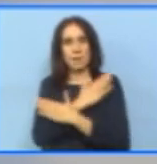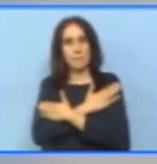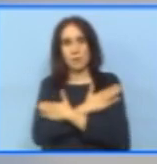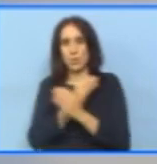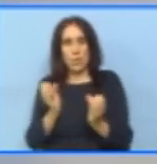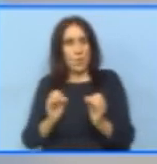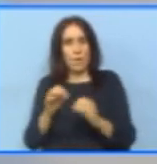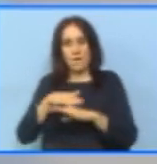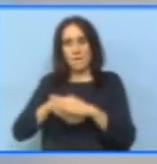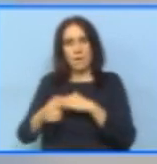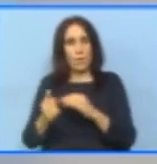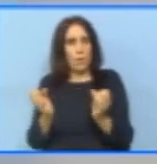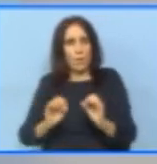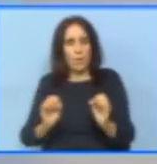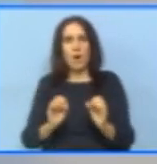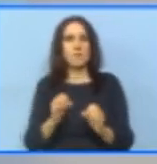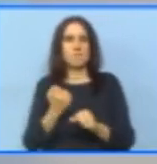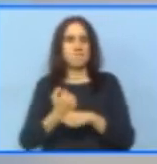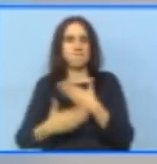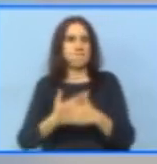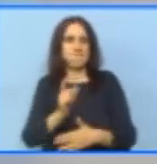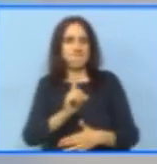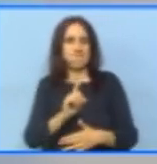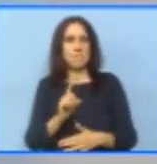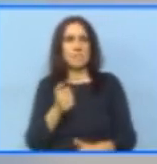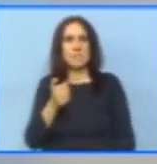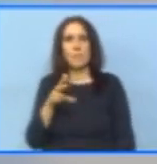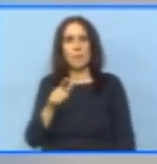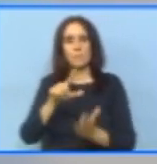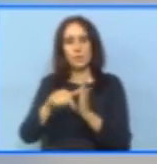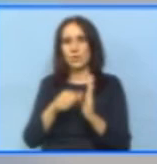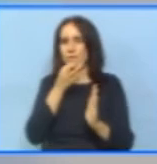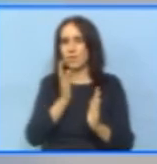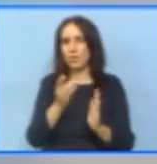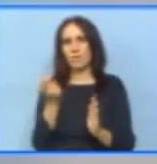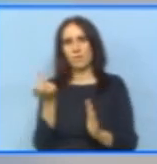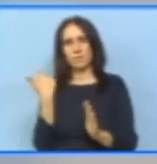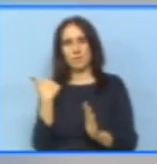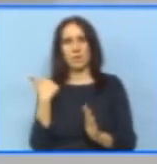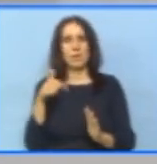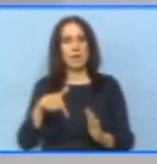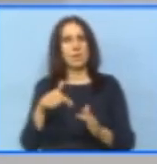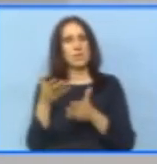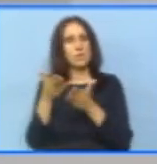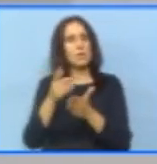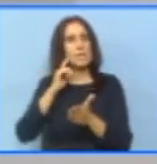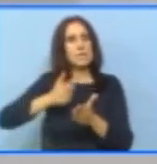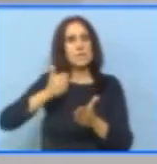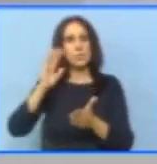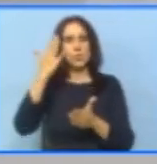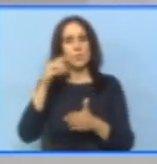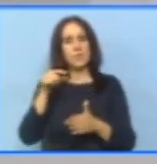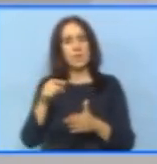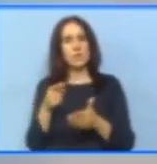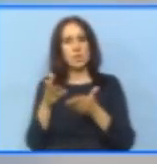sem os nossos benfeitores, nós não conseguiríamos realizar estes 5.000 projetos que eu falei aqui no ano passado. Portanto, esta ajuda é fundamental e